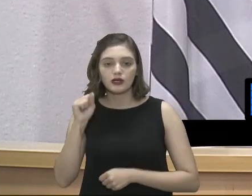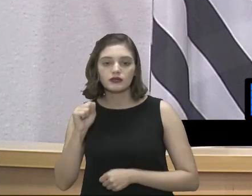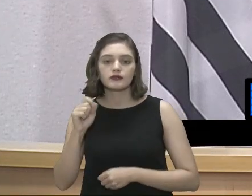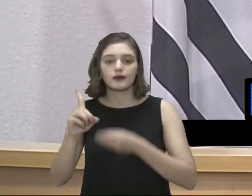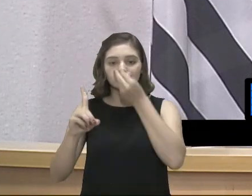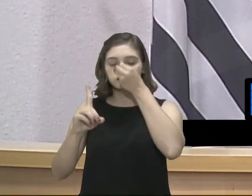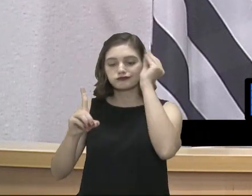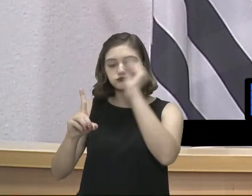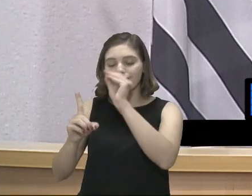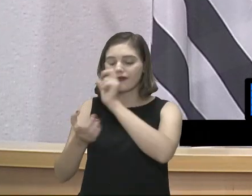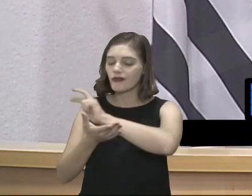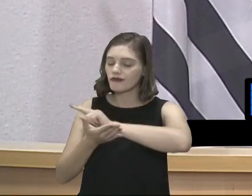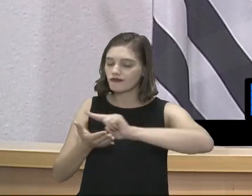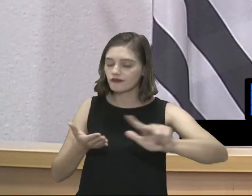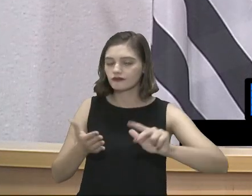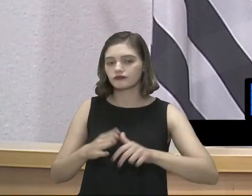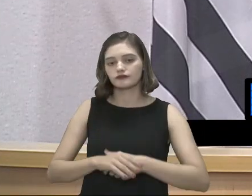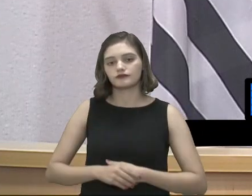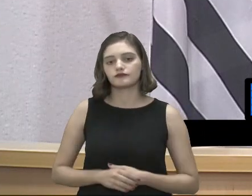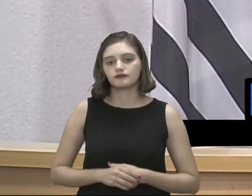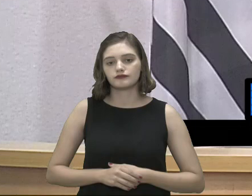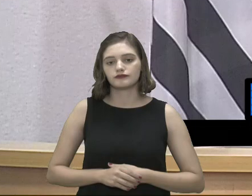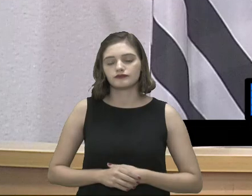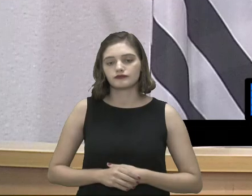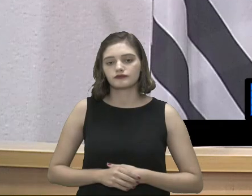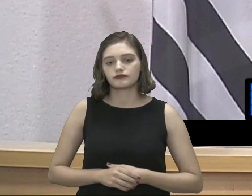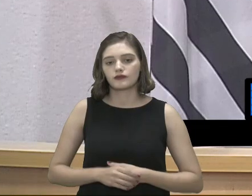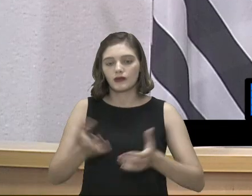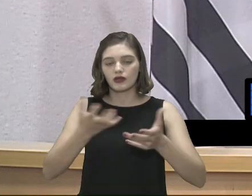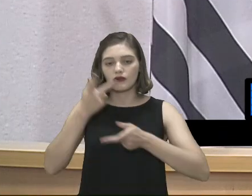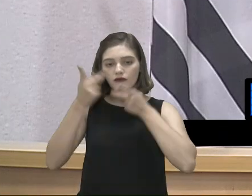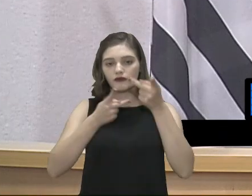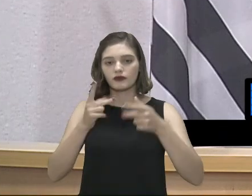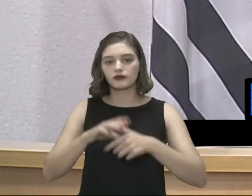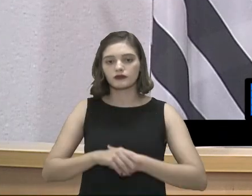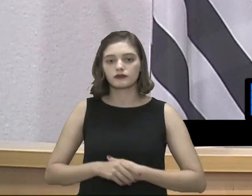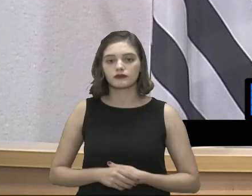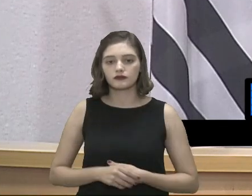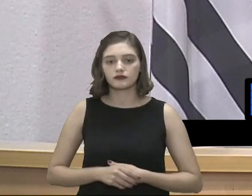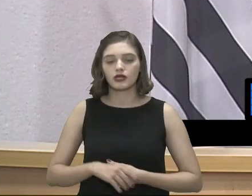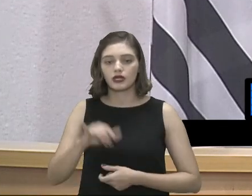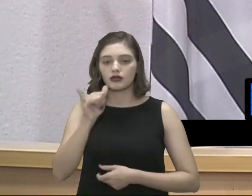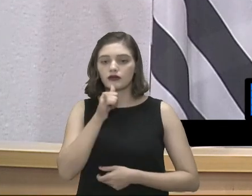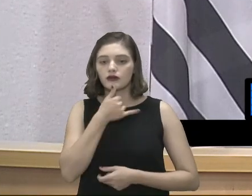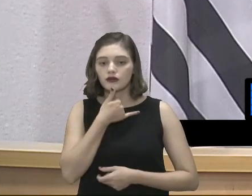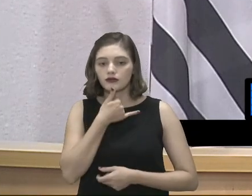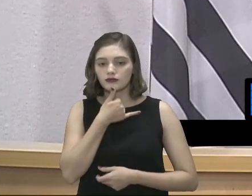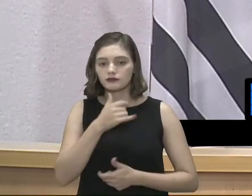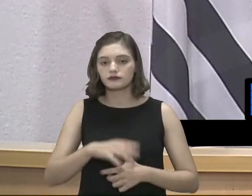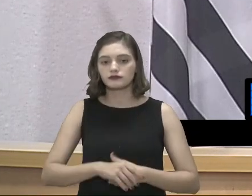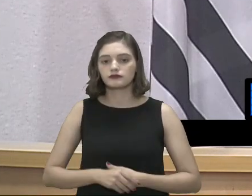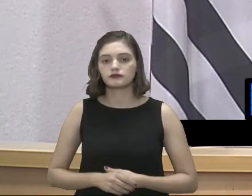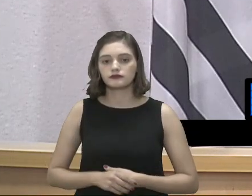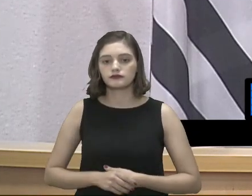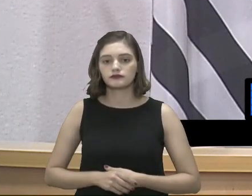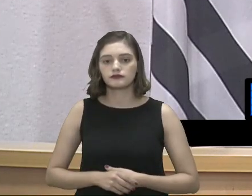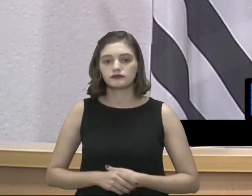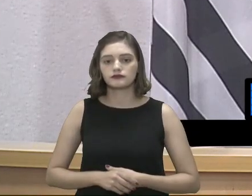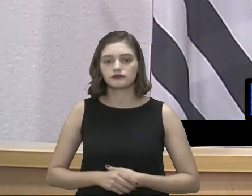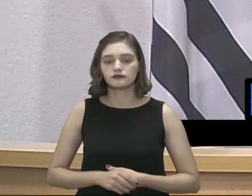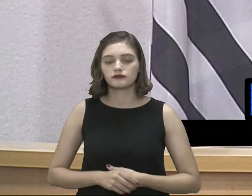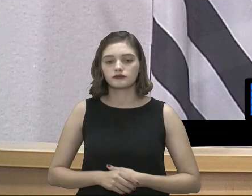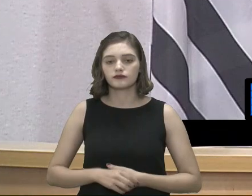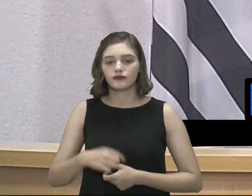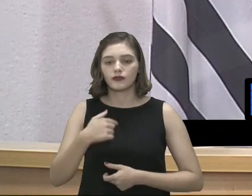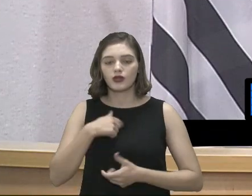desvalidada algumas vezes. Inclusive, uma das coisas que eu quero relatar aqui, que foi bem triste, bem lamentável, é que assim, eu